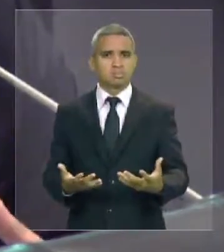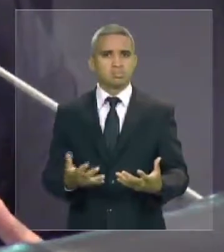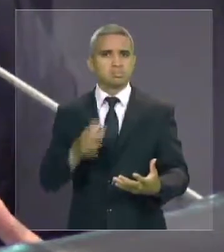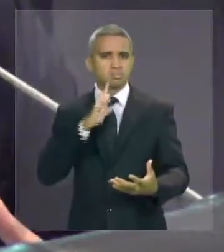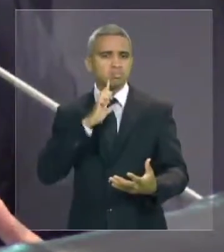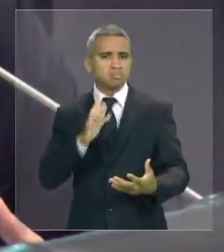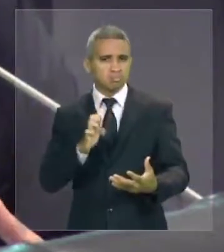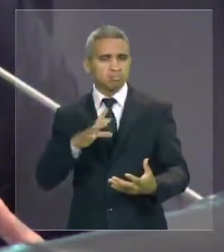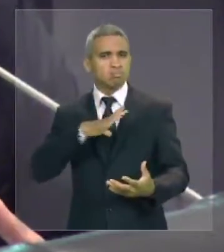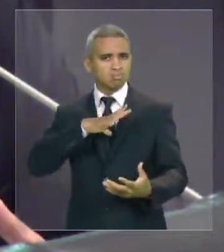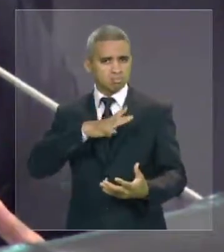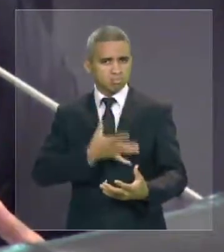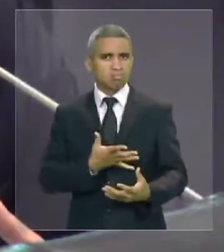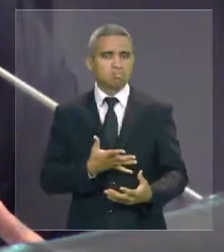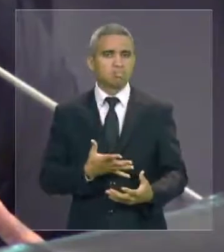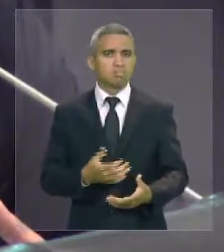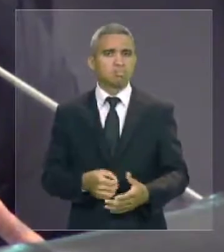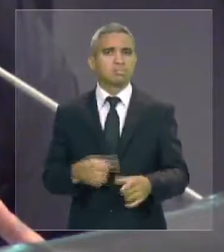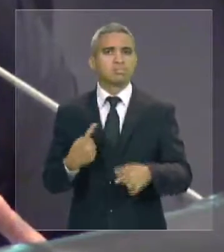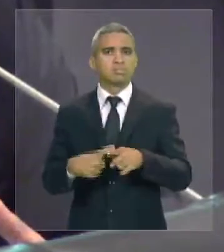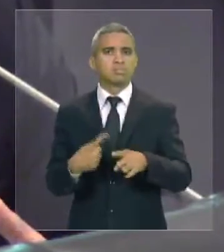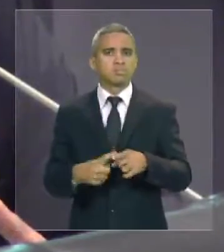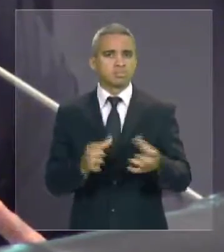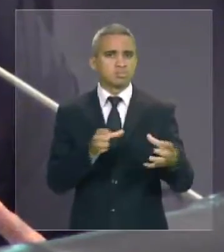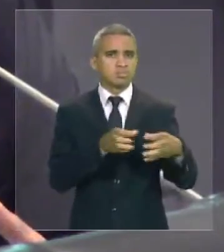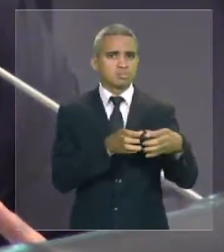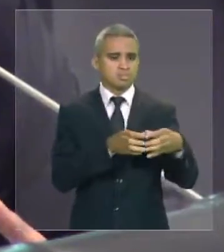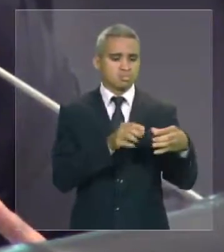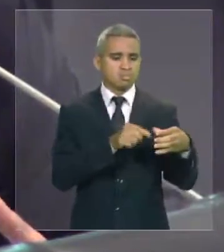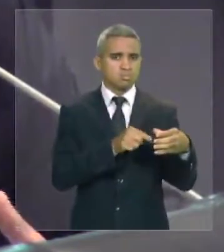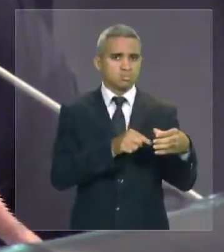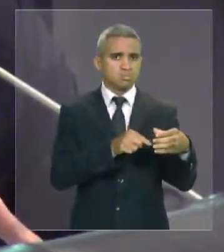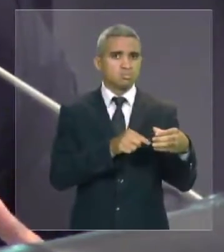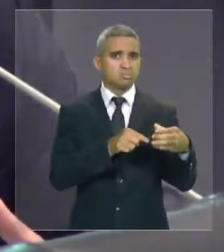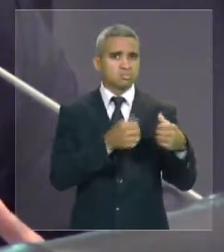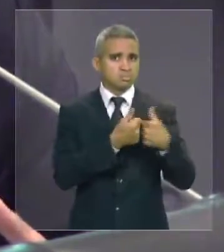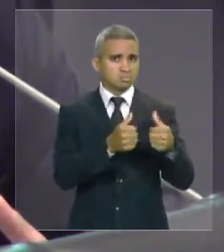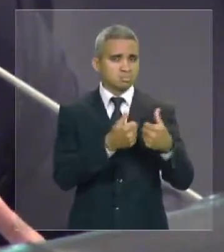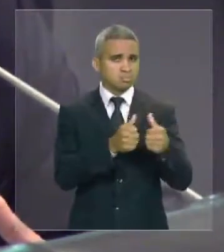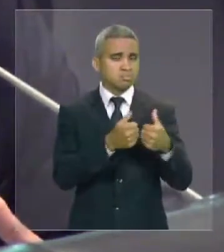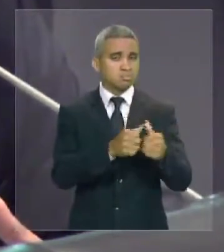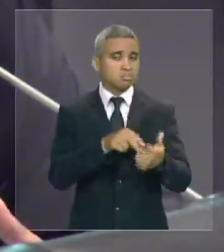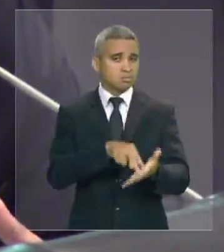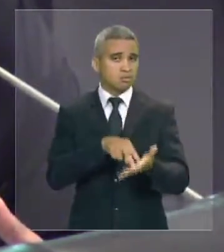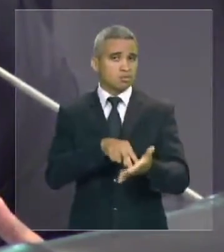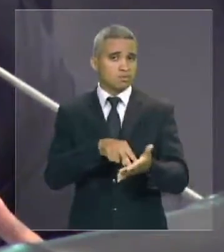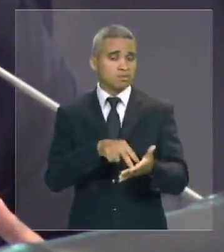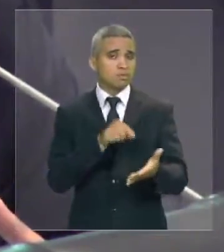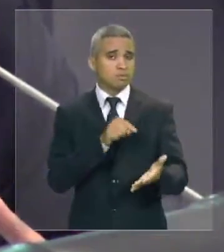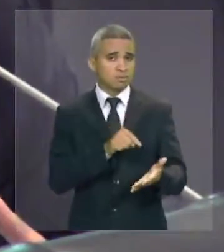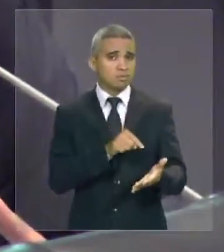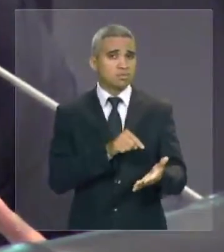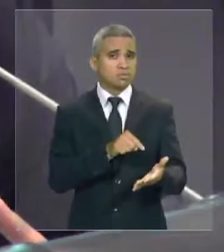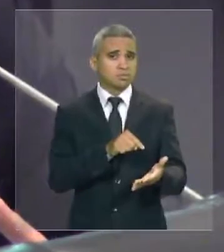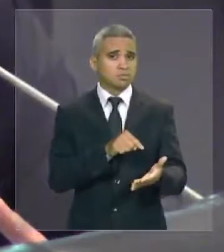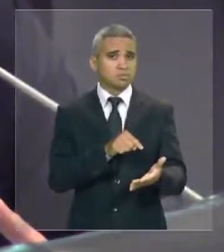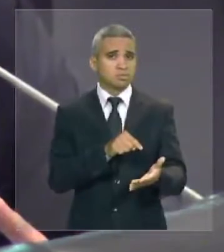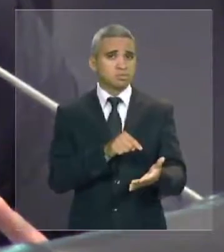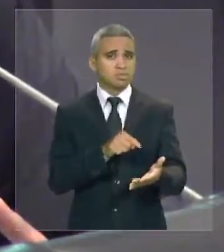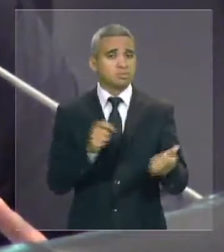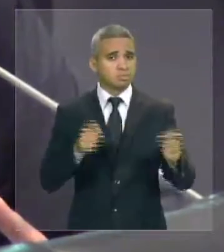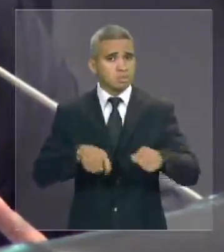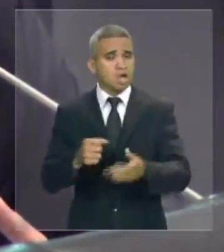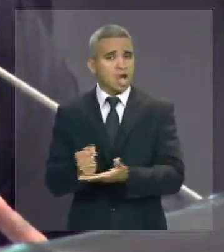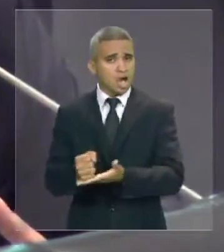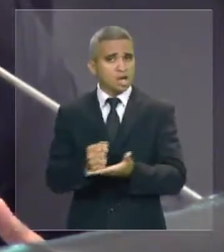classe empresarial do transporte coletivo é muito forte, pode ajudar muito numa campanha, e ele